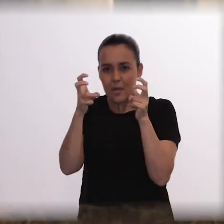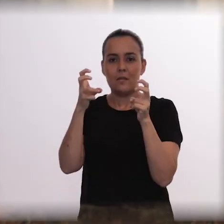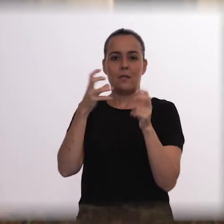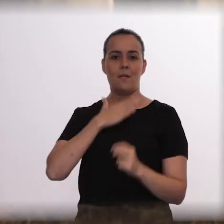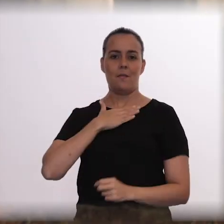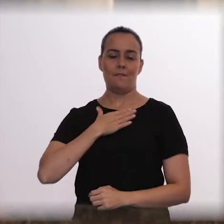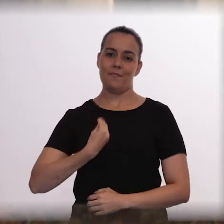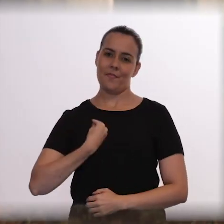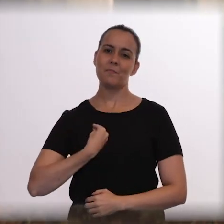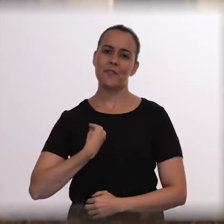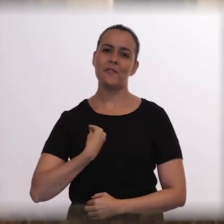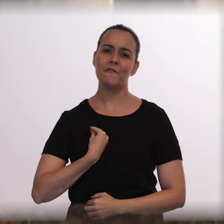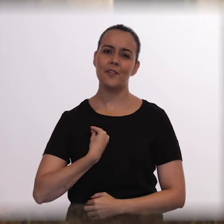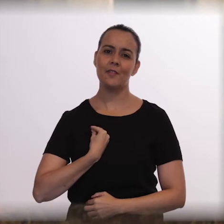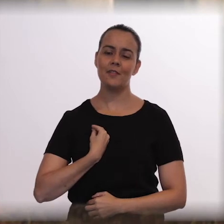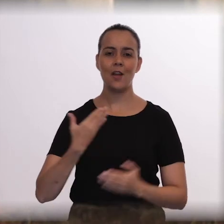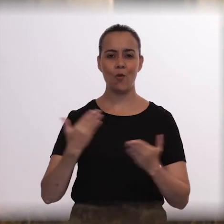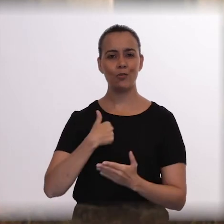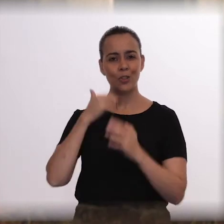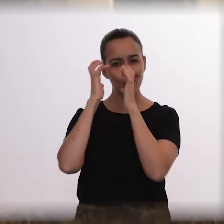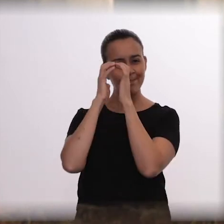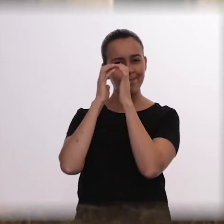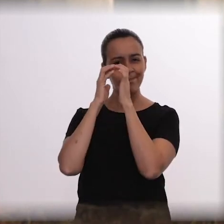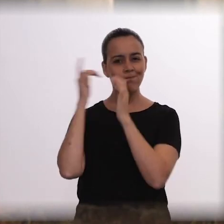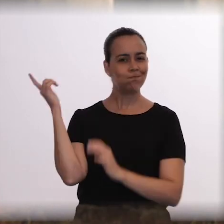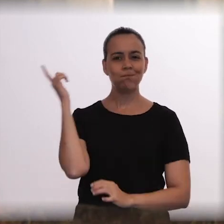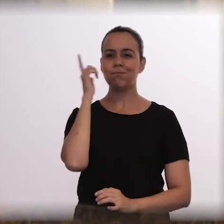A lógica hoje fala mais alto,